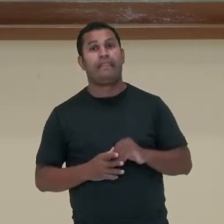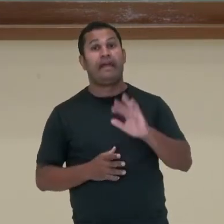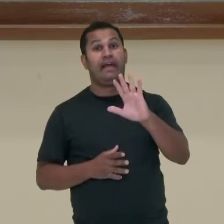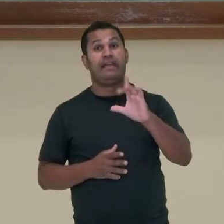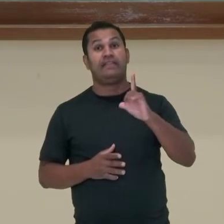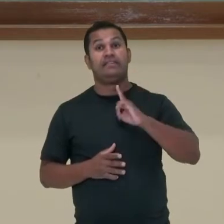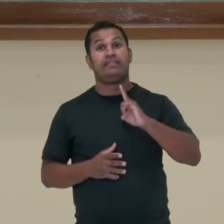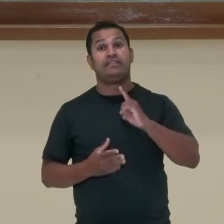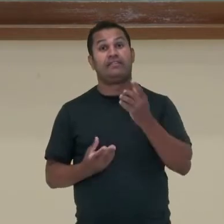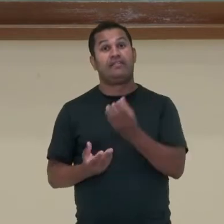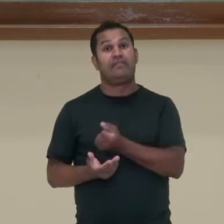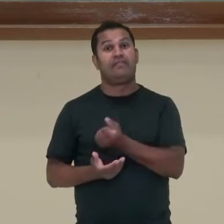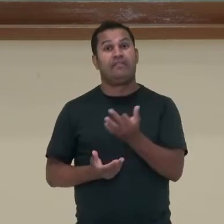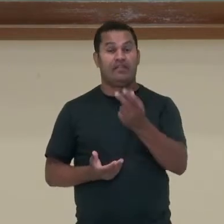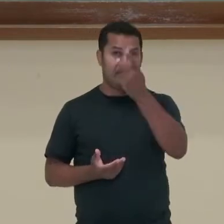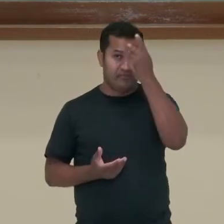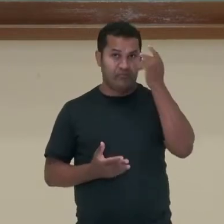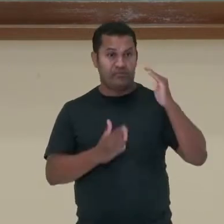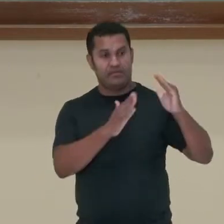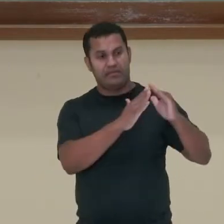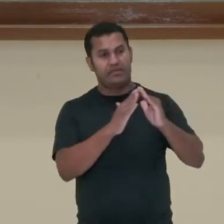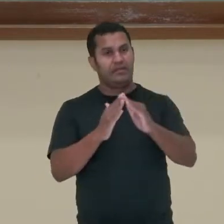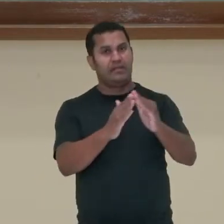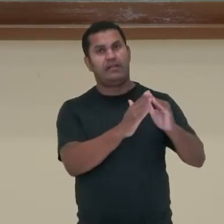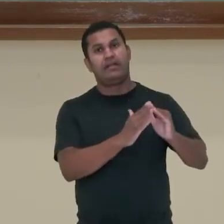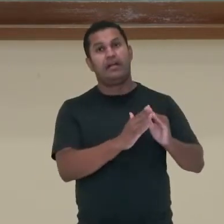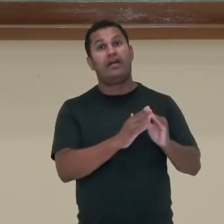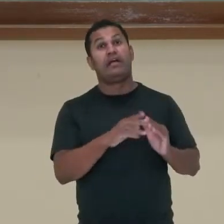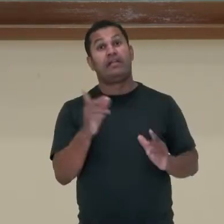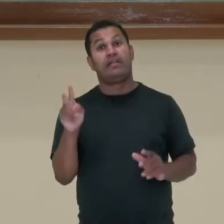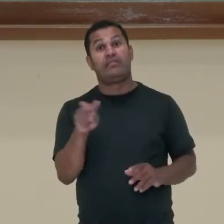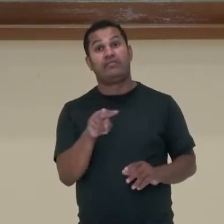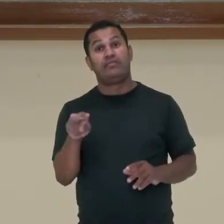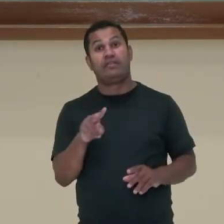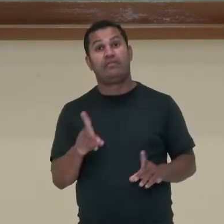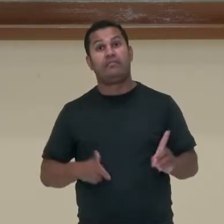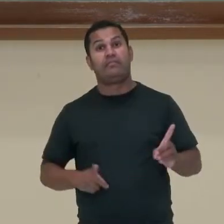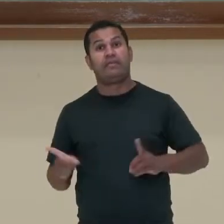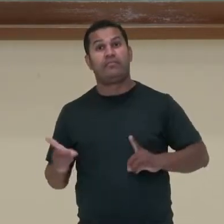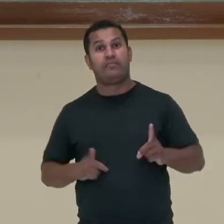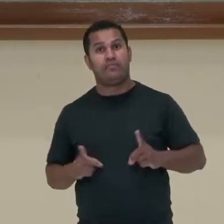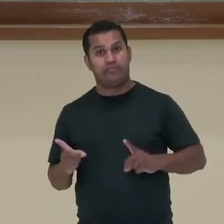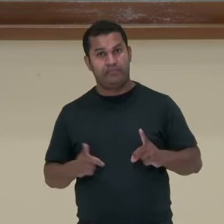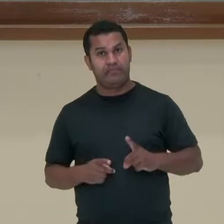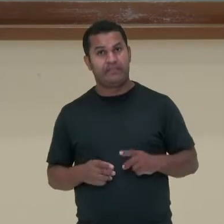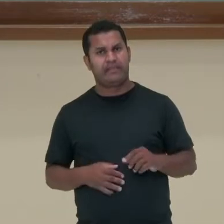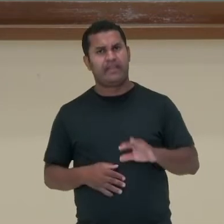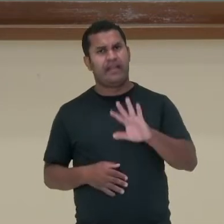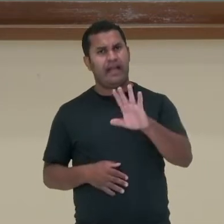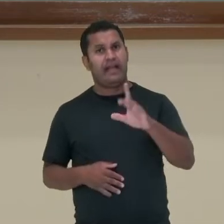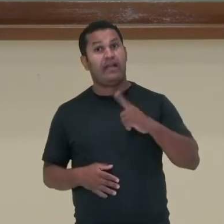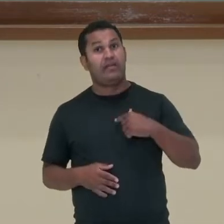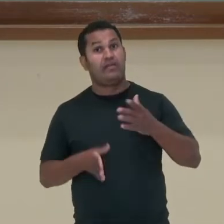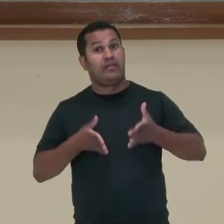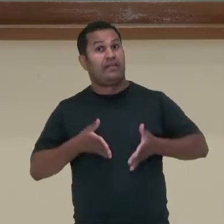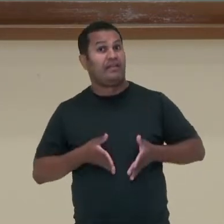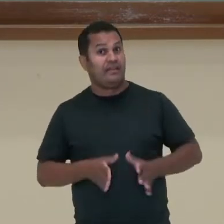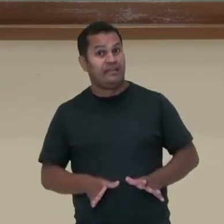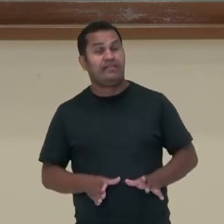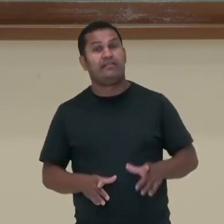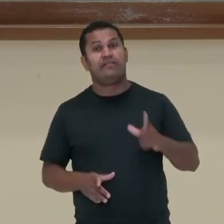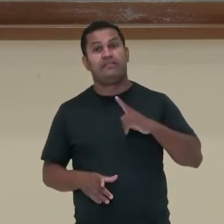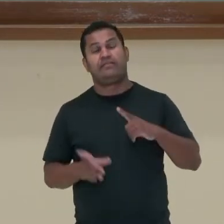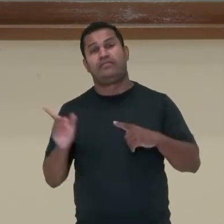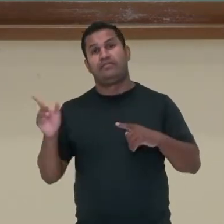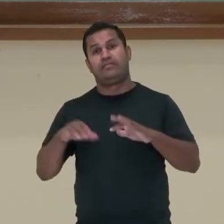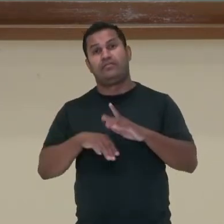casamentos consanguíneos, ou seja, o pai e a mãe dele eram primos de primeiro grau. Então, quando o Henri ele nasceu com um problema, ele